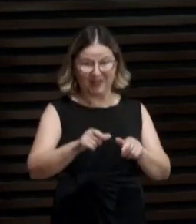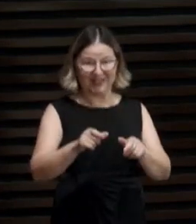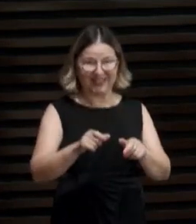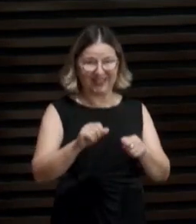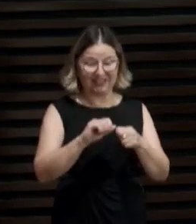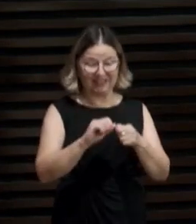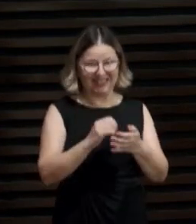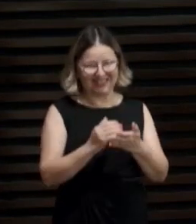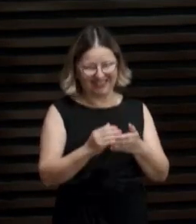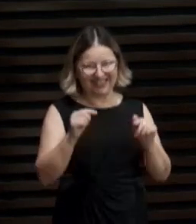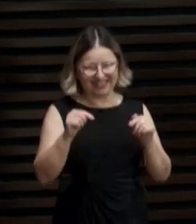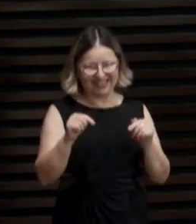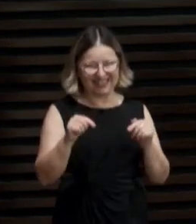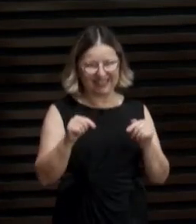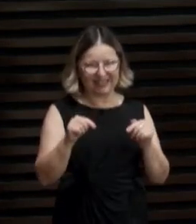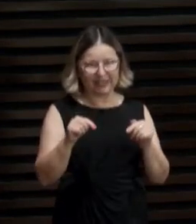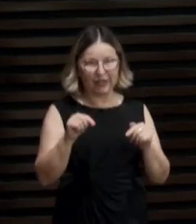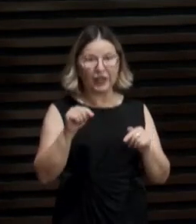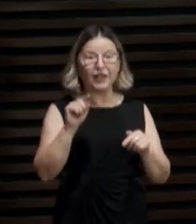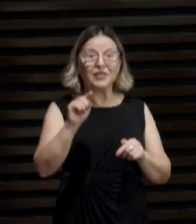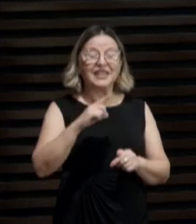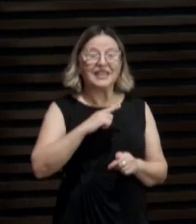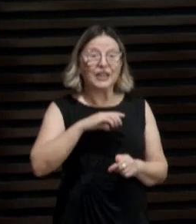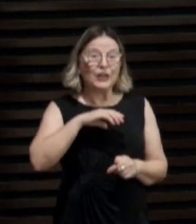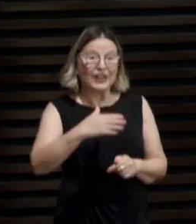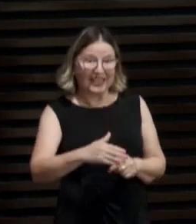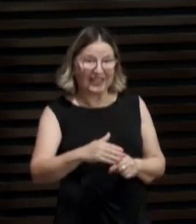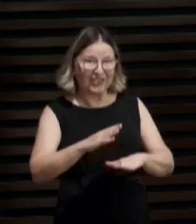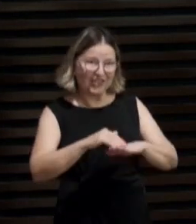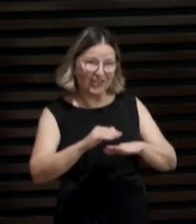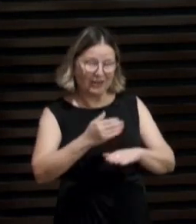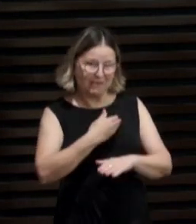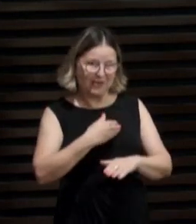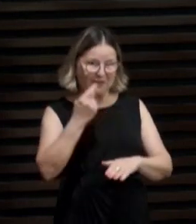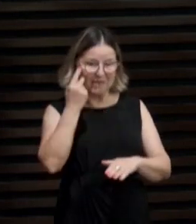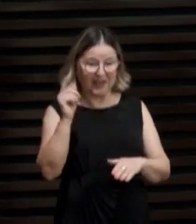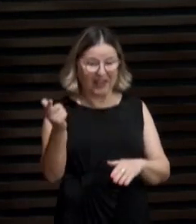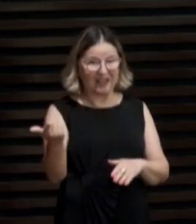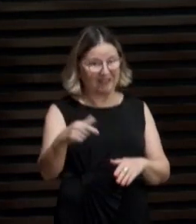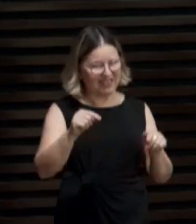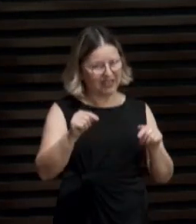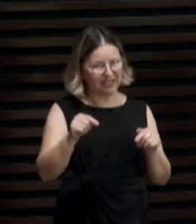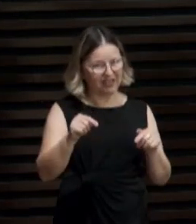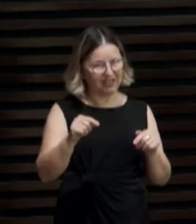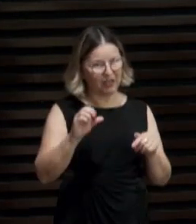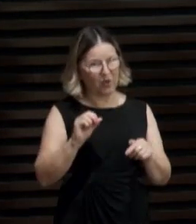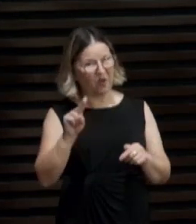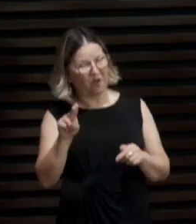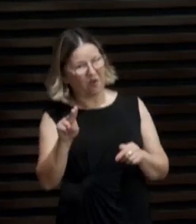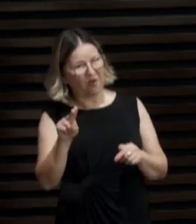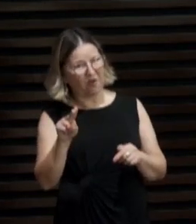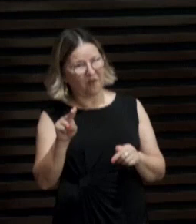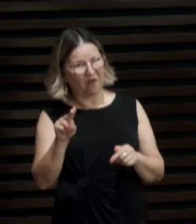tem coragem de convidar pessoas para vir aqui a essa reunião? Ou há um temor de que te achem uma pessoa